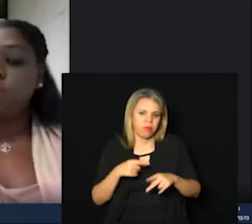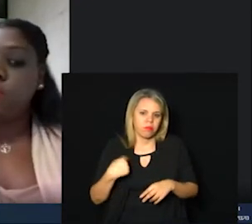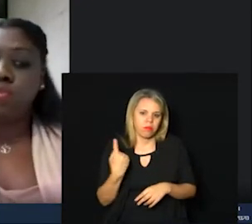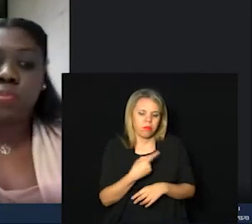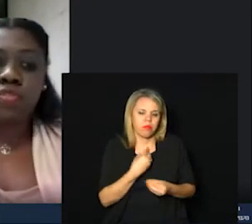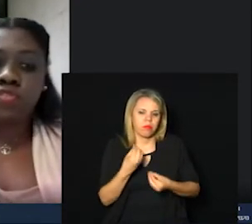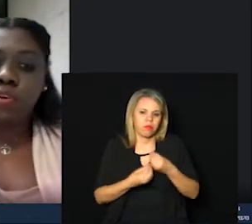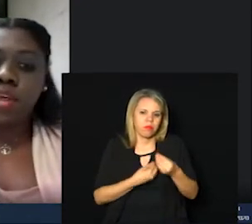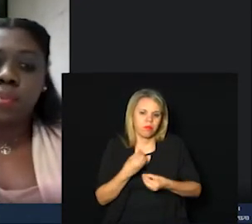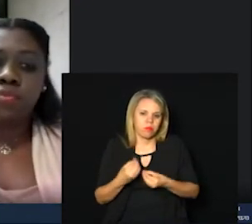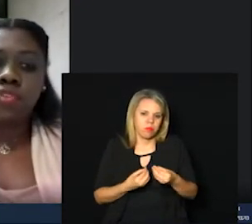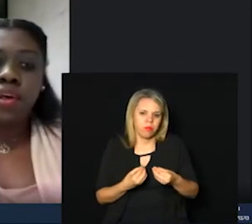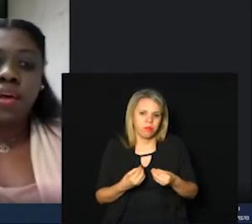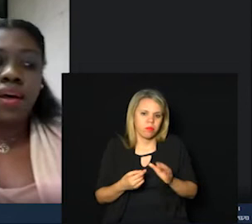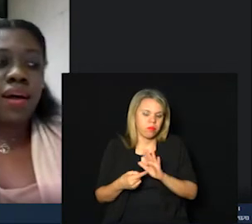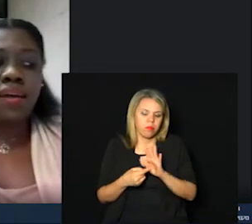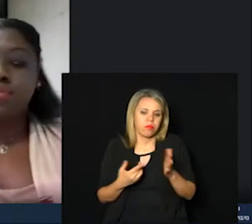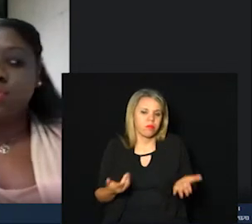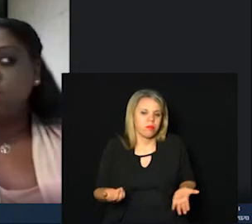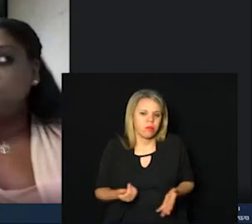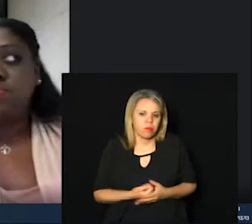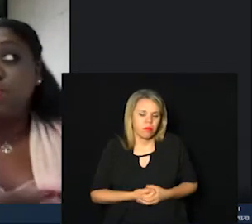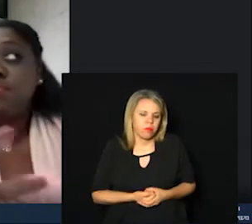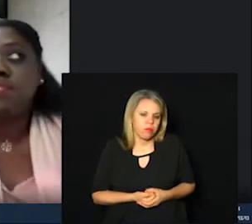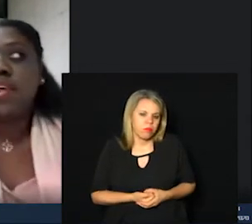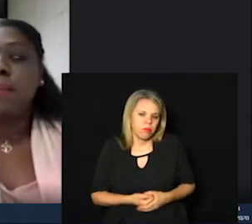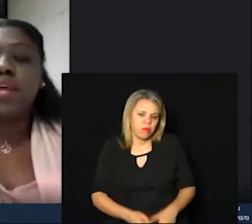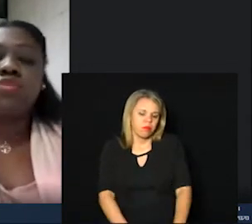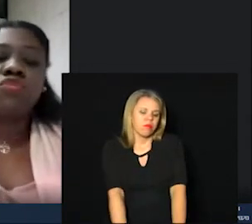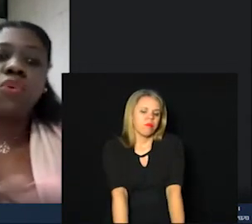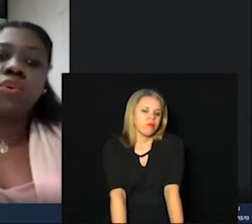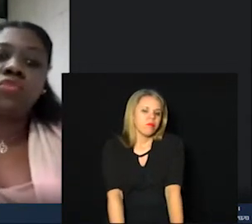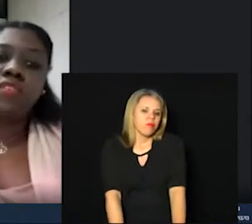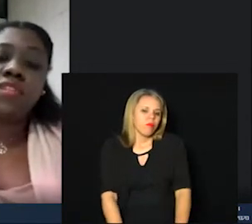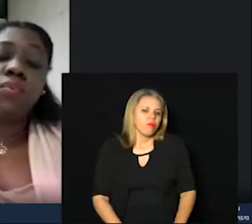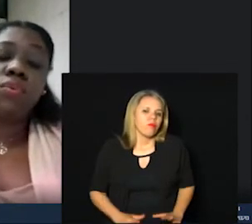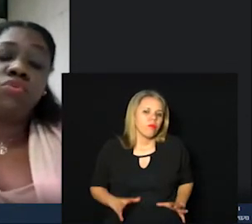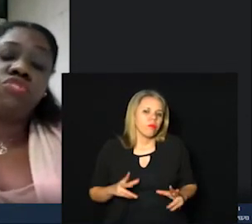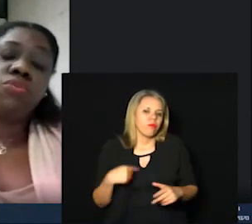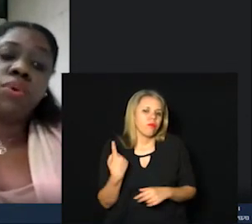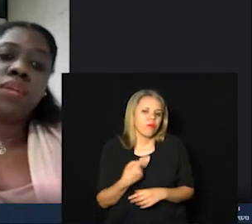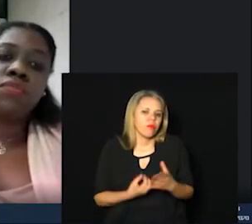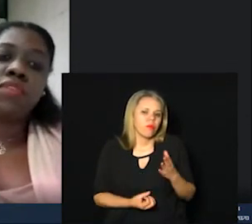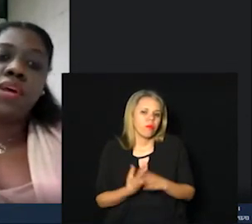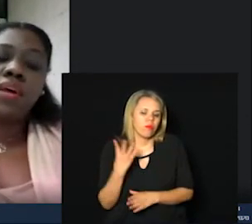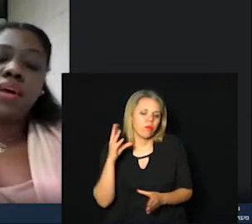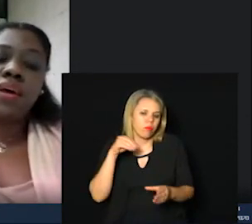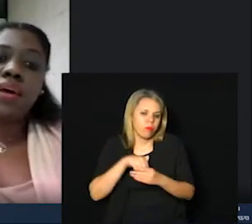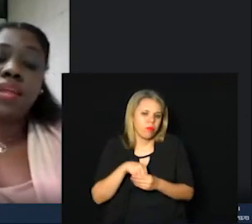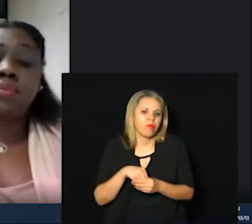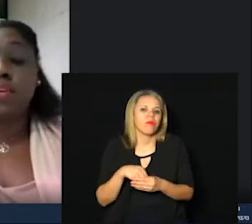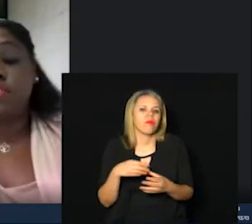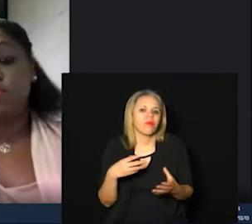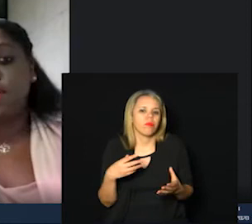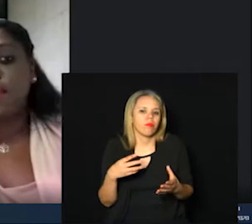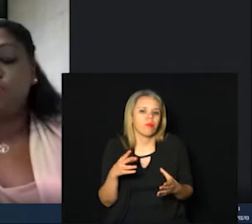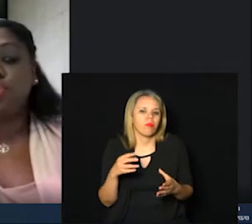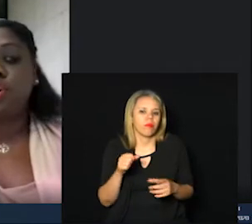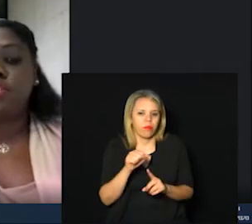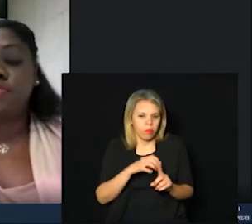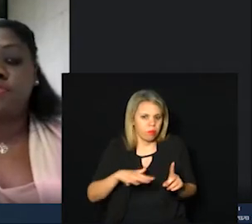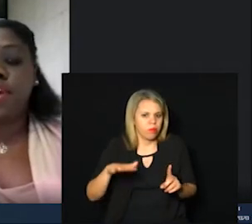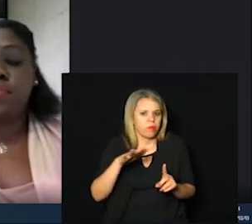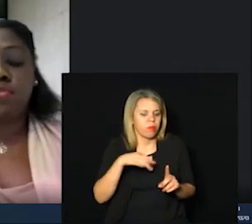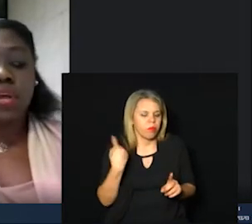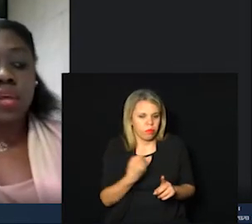como nós nos posicionamos nesses elementos todos que estão constituídos dentro dessa sociedade que